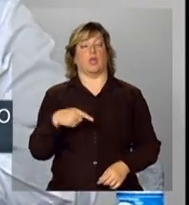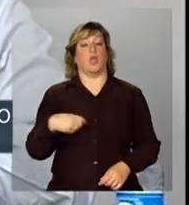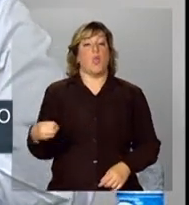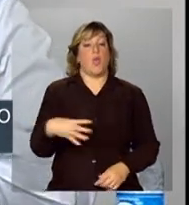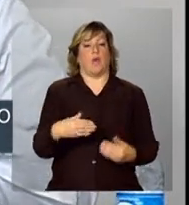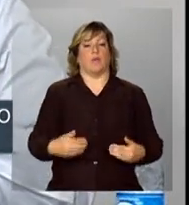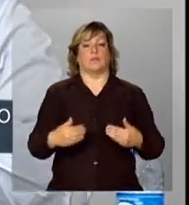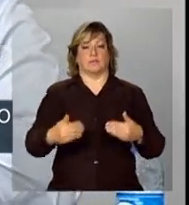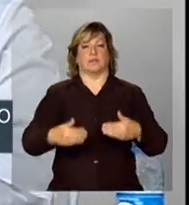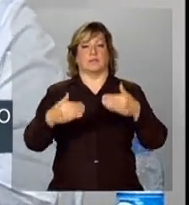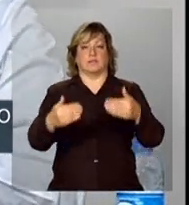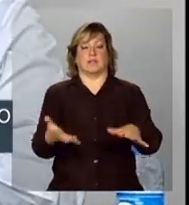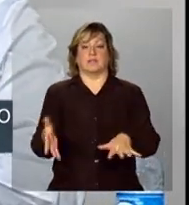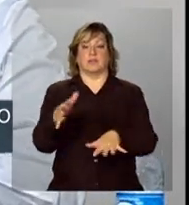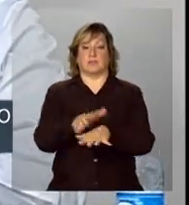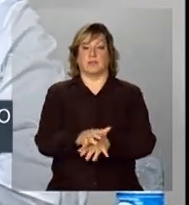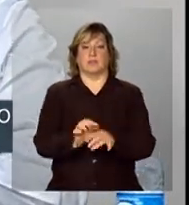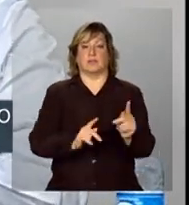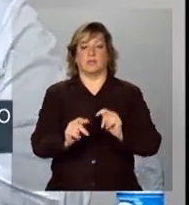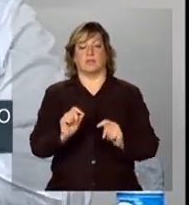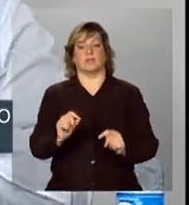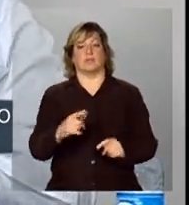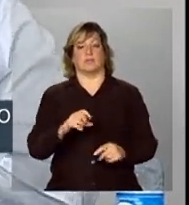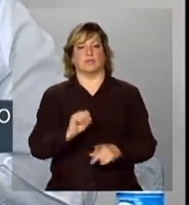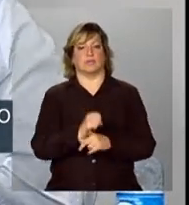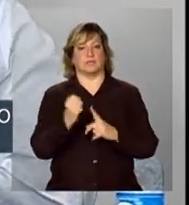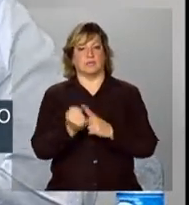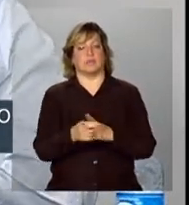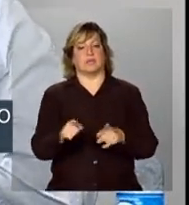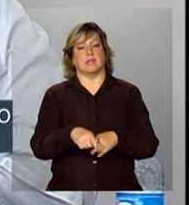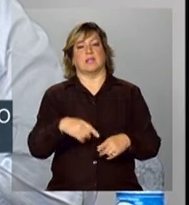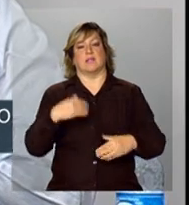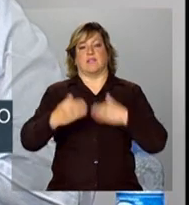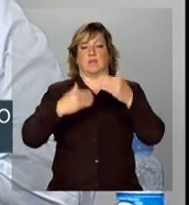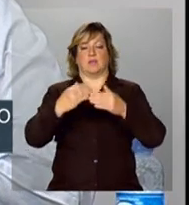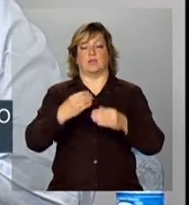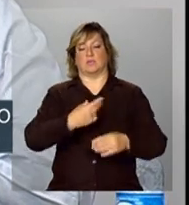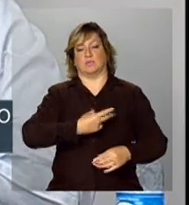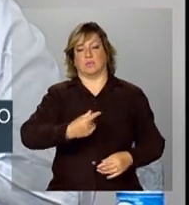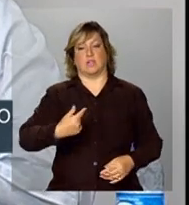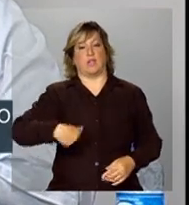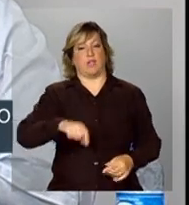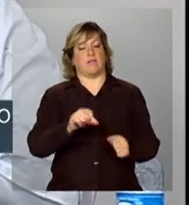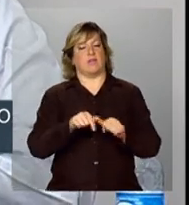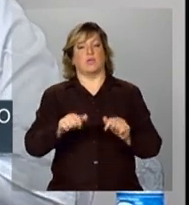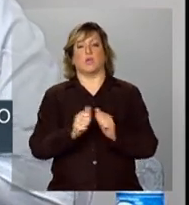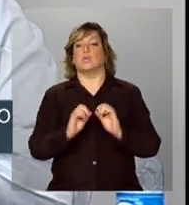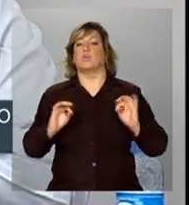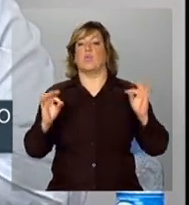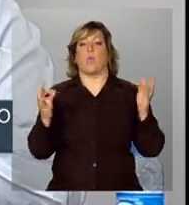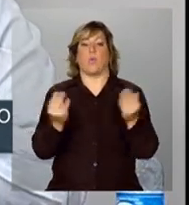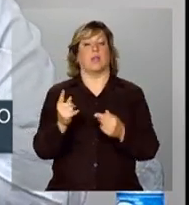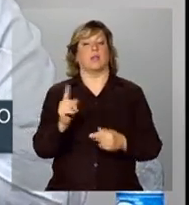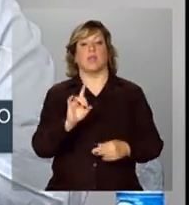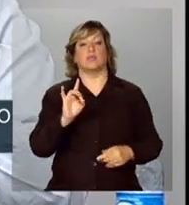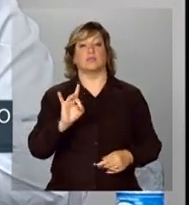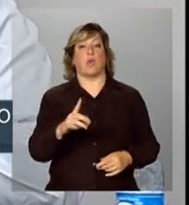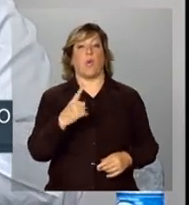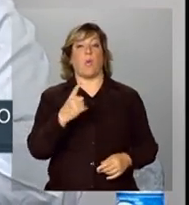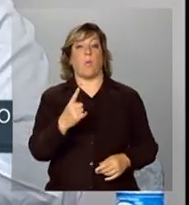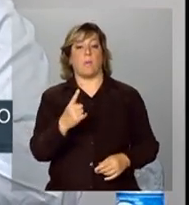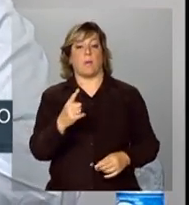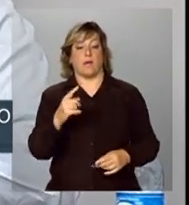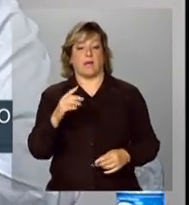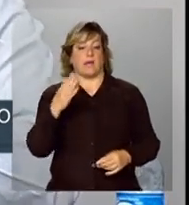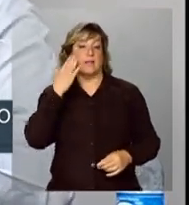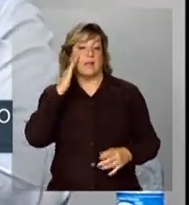inovador de inclusão e de controle social e de desenvolvimento sustentável. Aí nós estamos fazendo isso com todo mundo e não mais uma visão